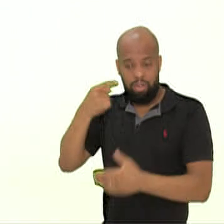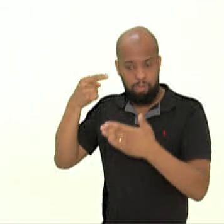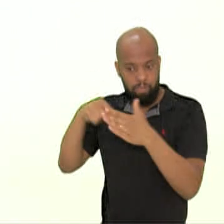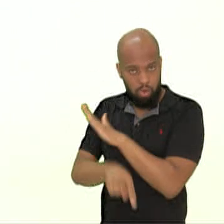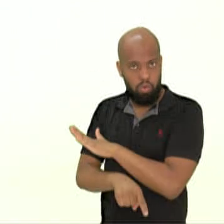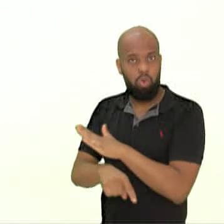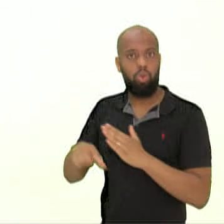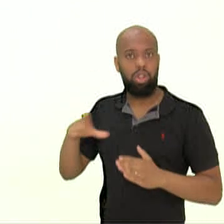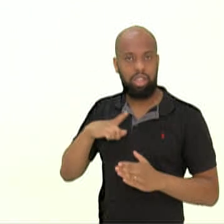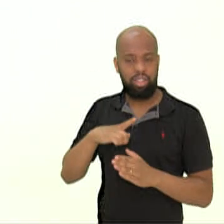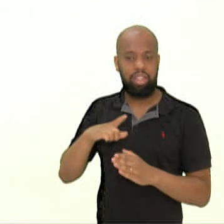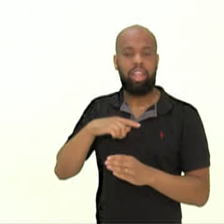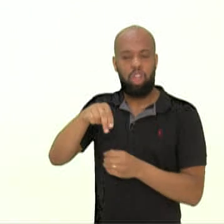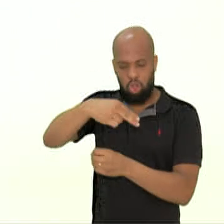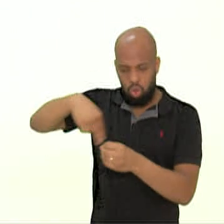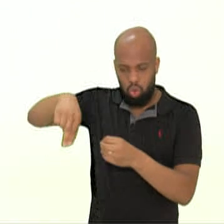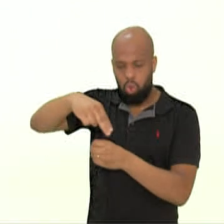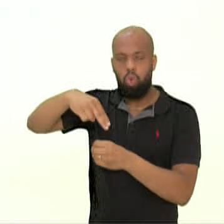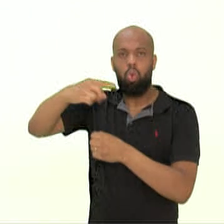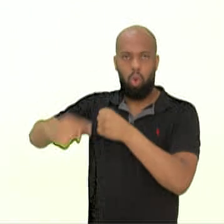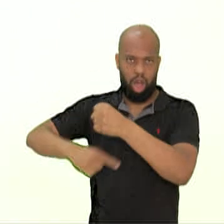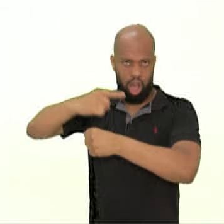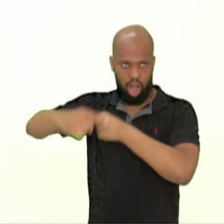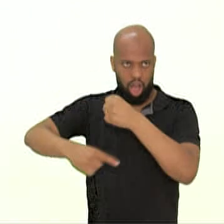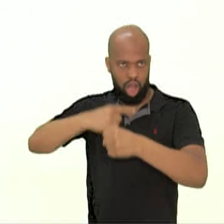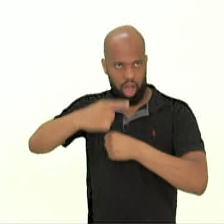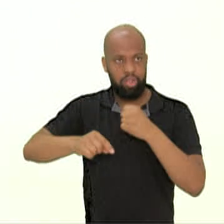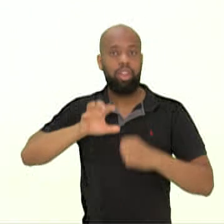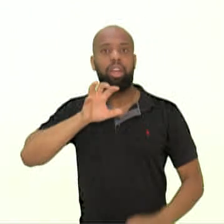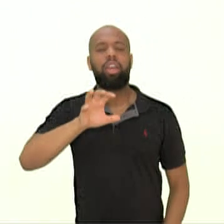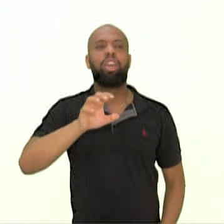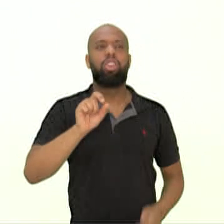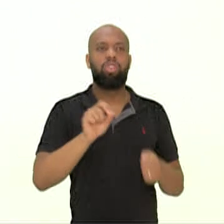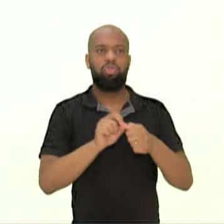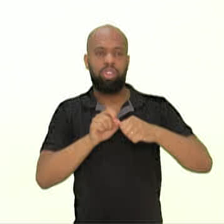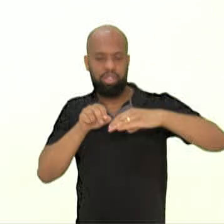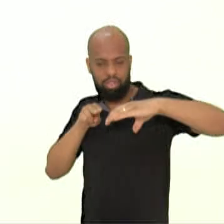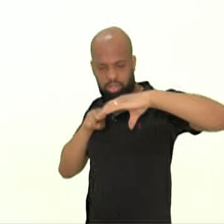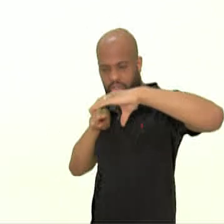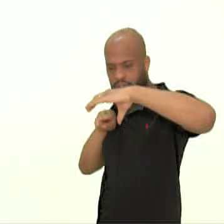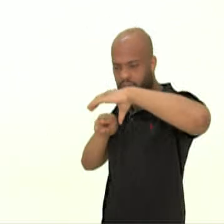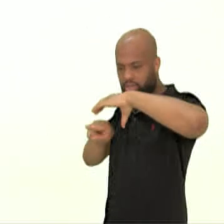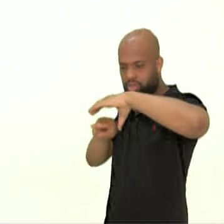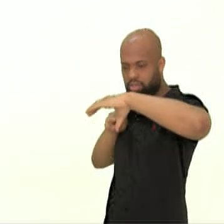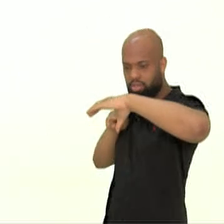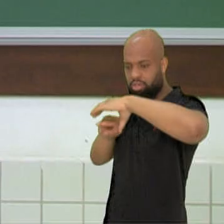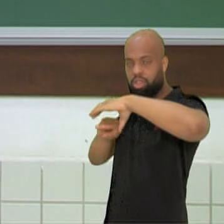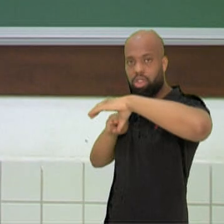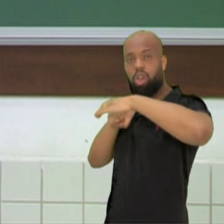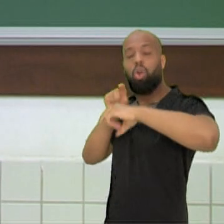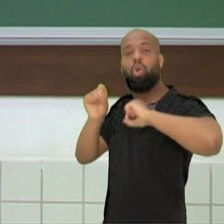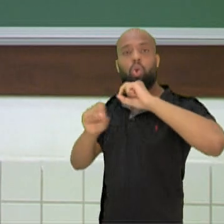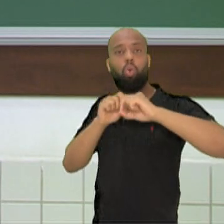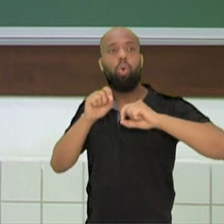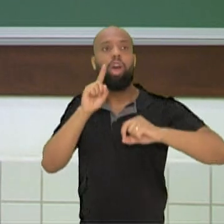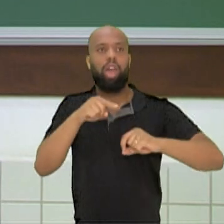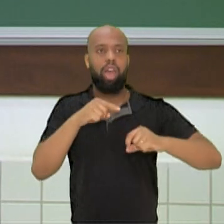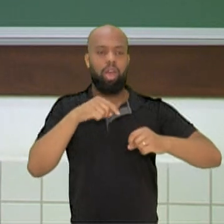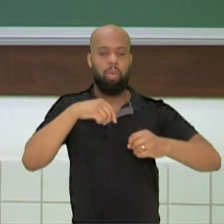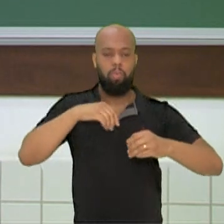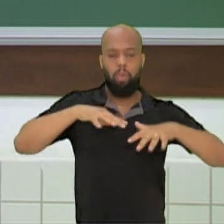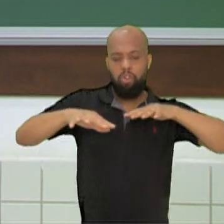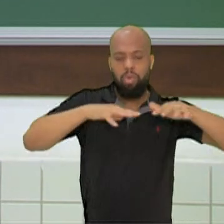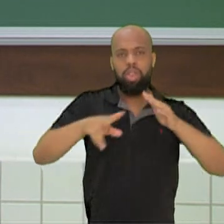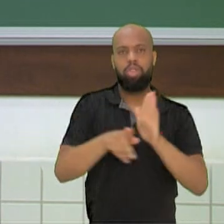núcleos atômicos. Então você vai ter que nesse exame que acaba sendo feito, então você vai estar trabalhando com mobilidade atômica e aí você consegue estar fazendo